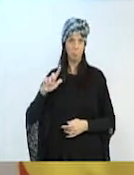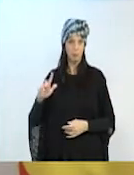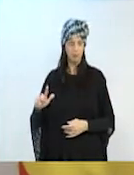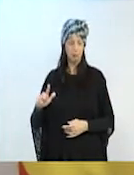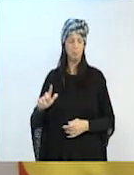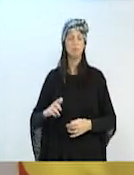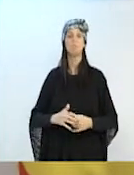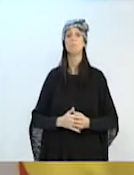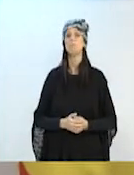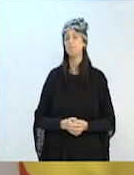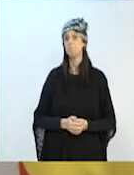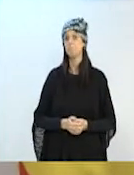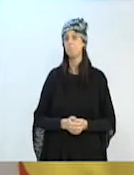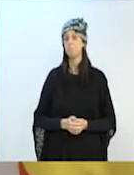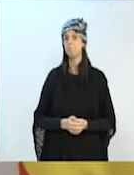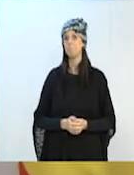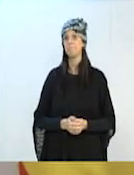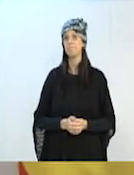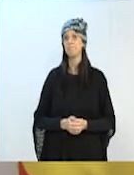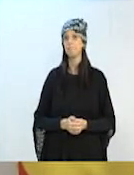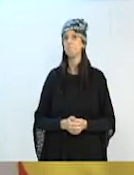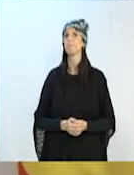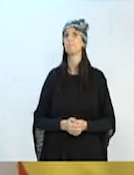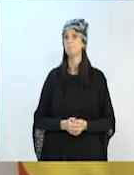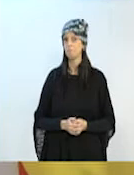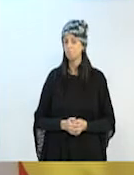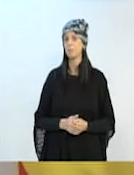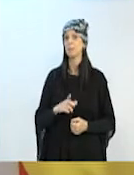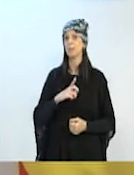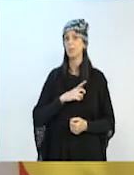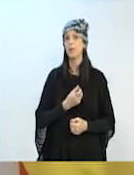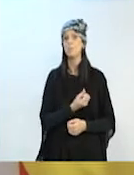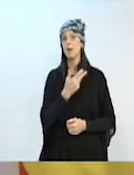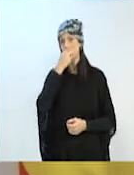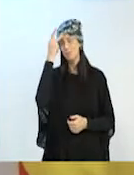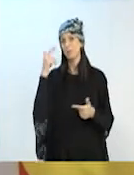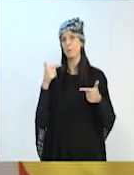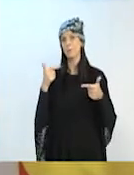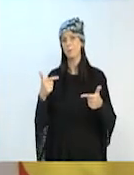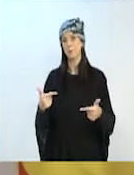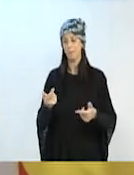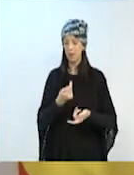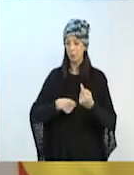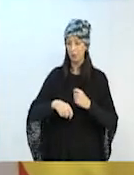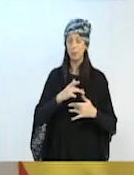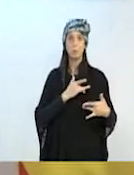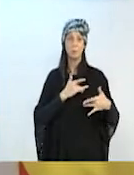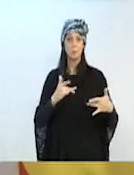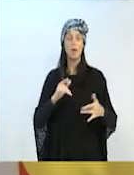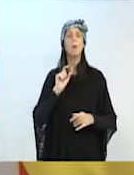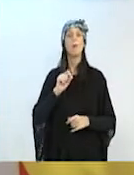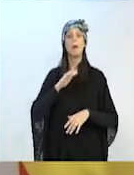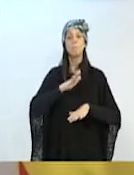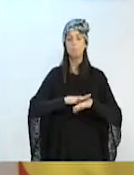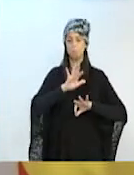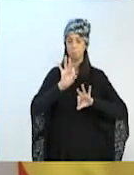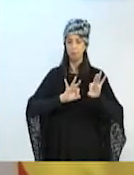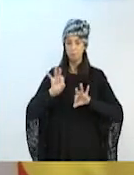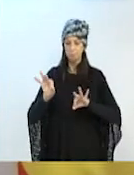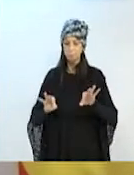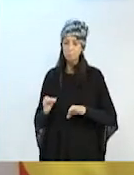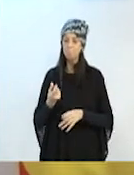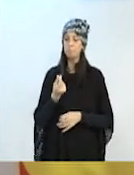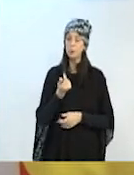com uma atuação bastante forte. Economia solidária é uma forma de organizar uma atividade